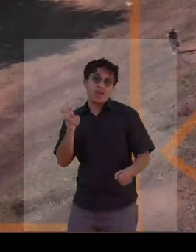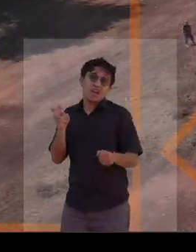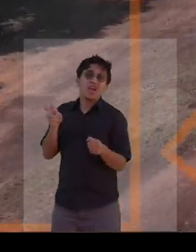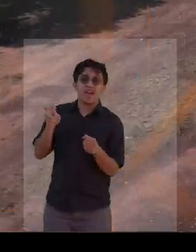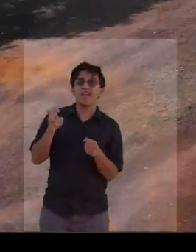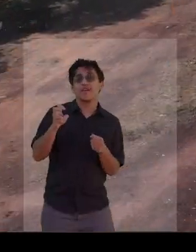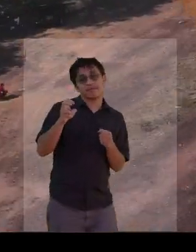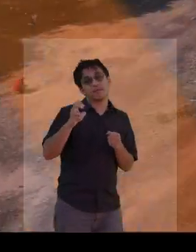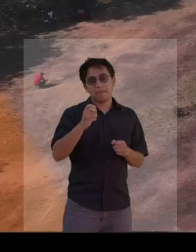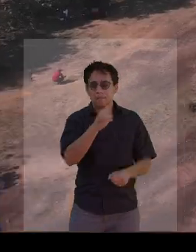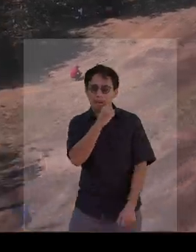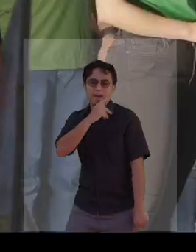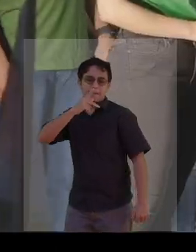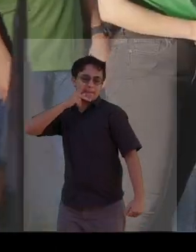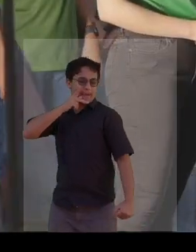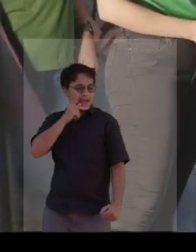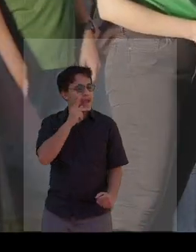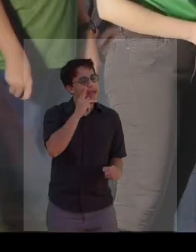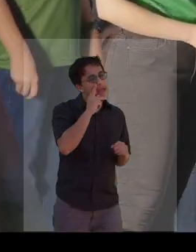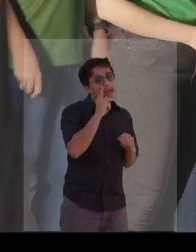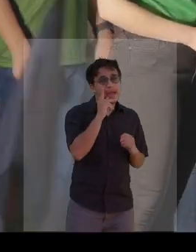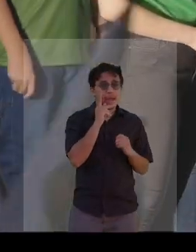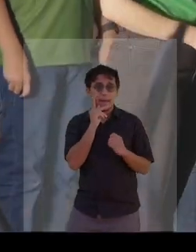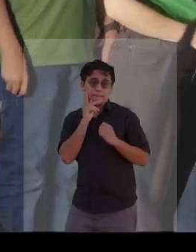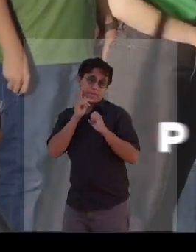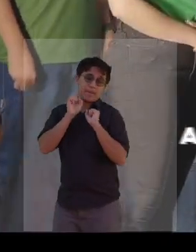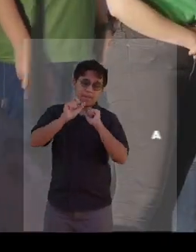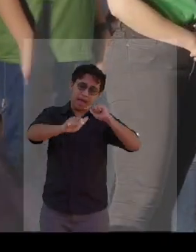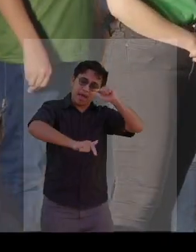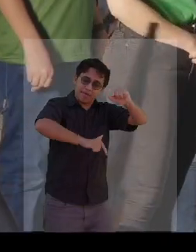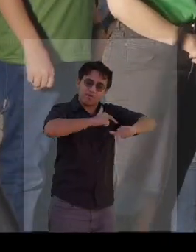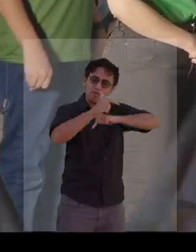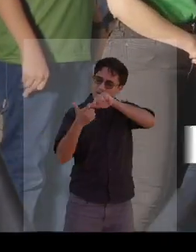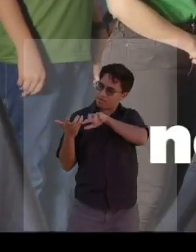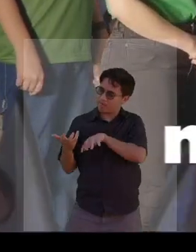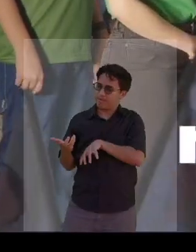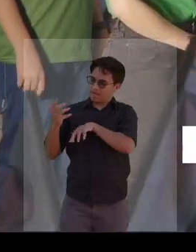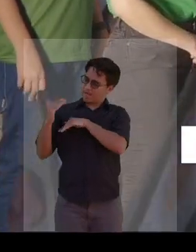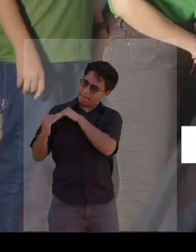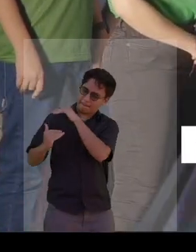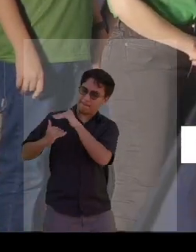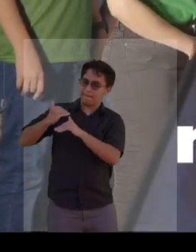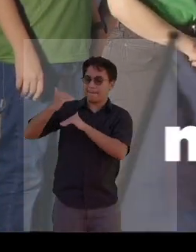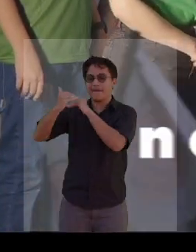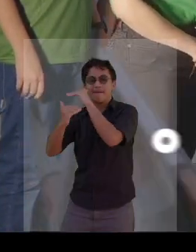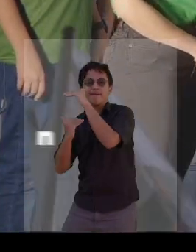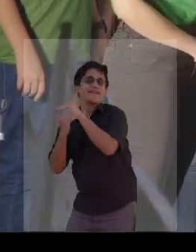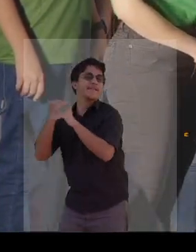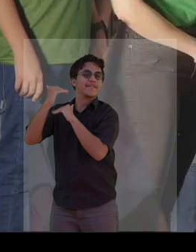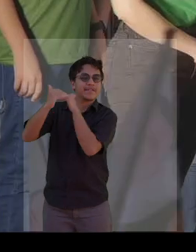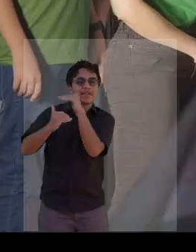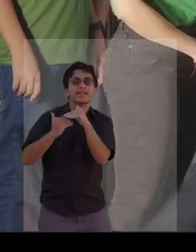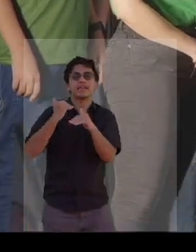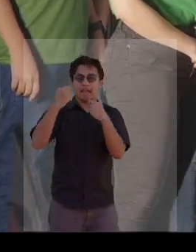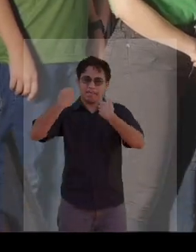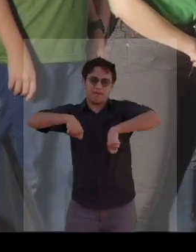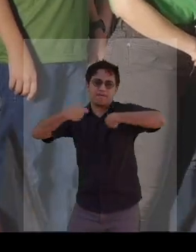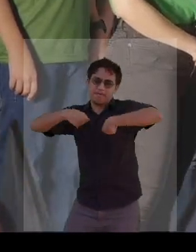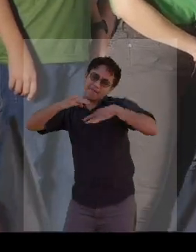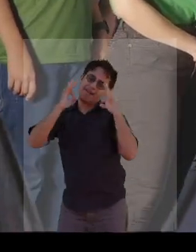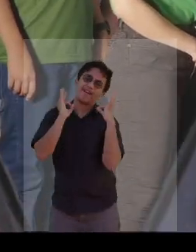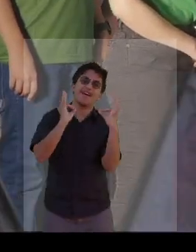1515. Para todos aqueles que não querem o avanço do estado do Amapá, que sabe.